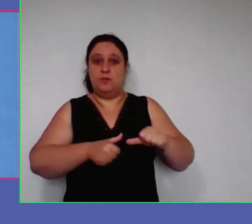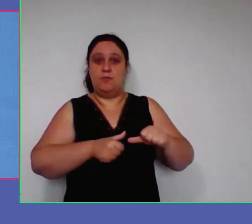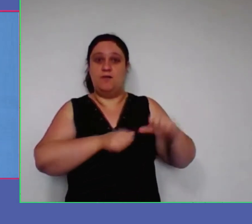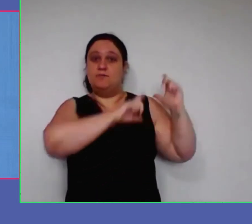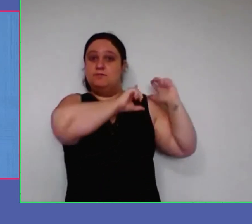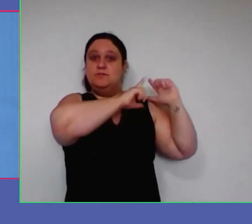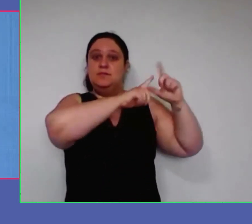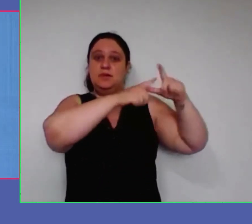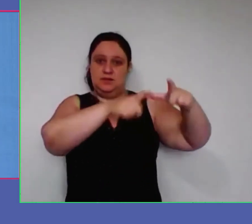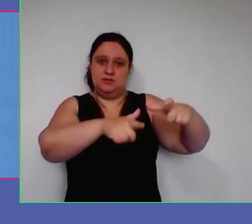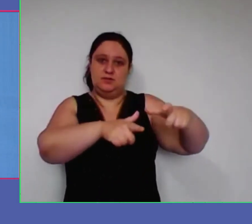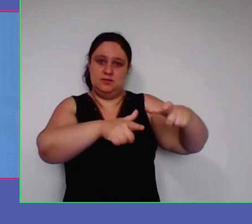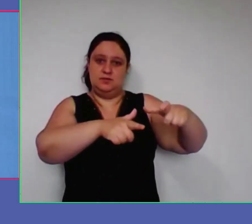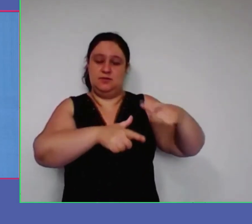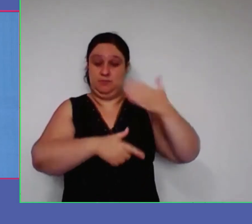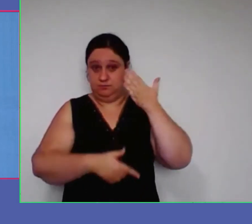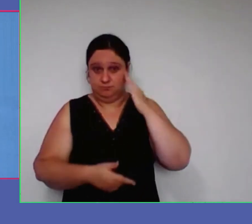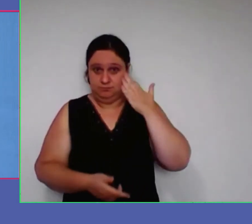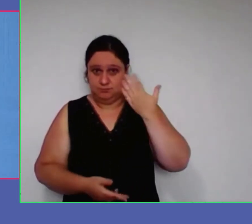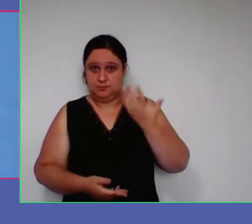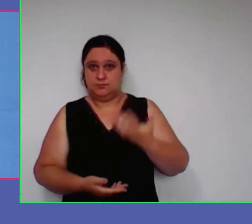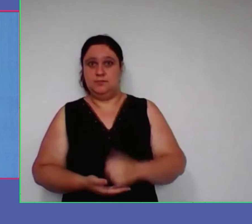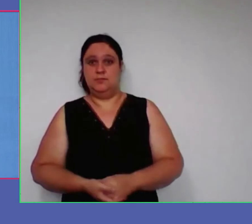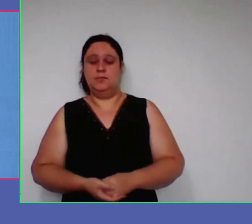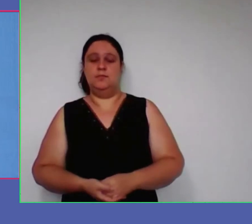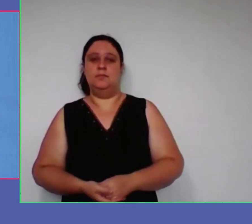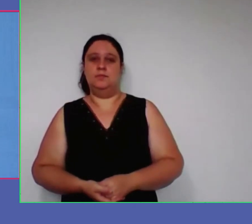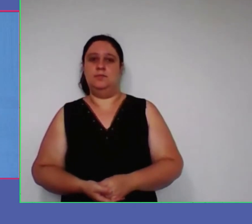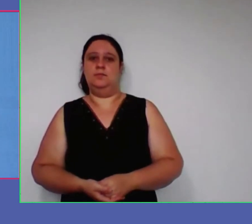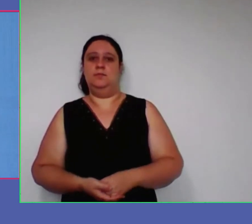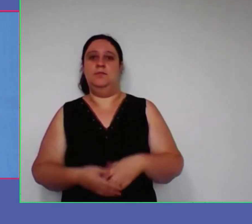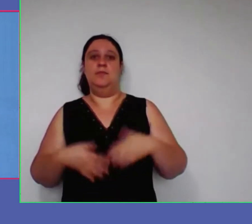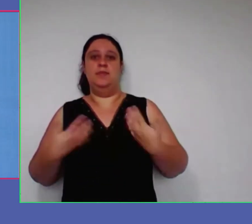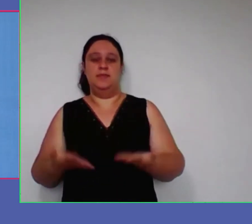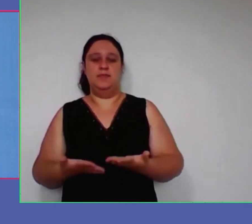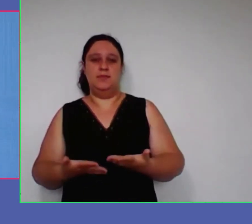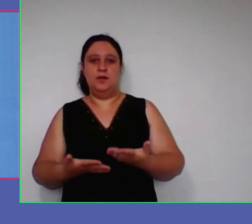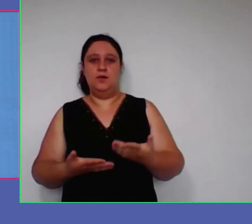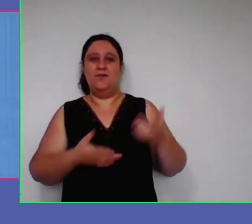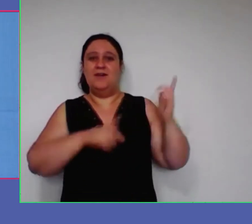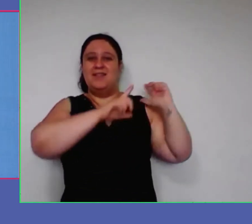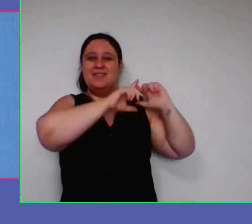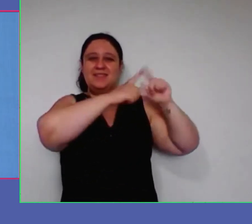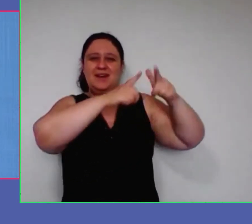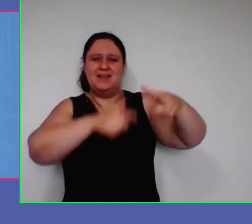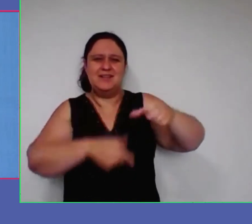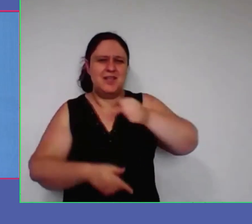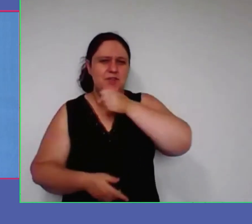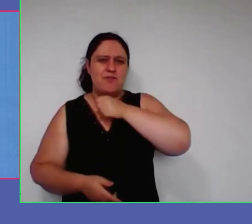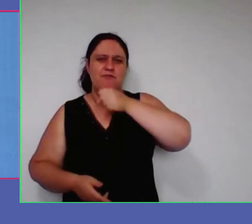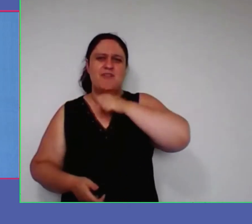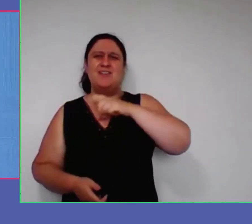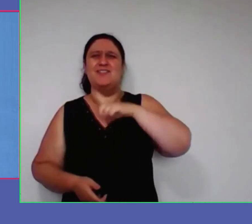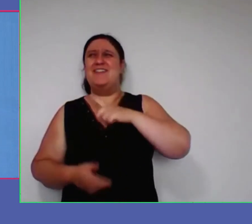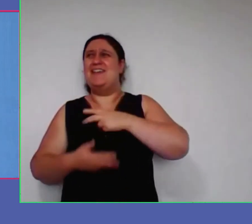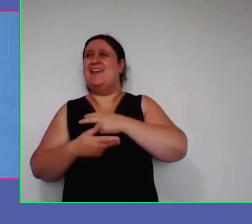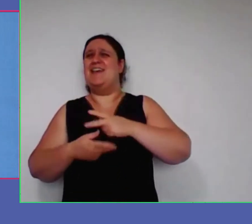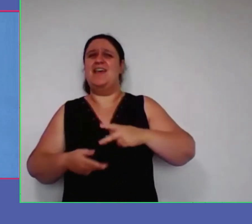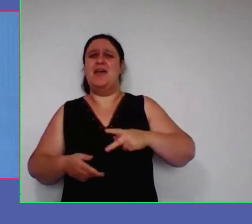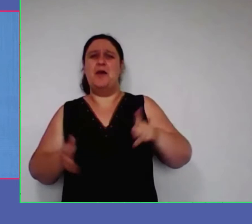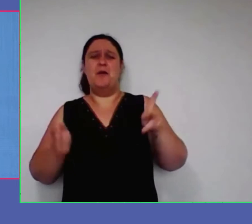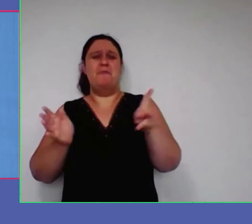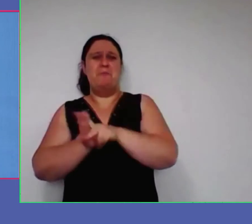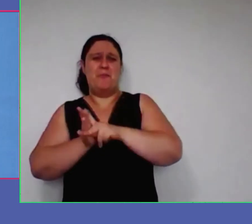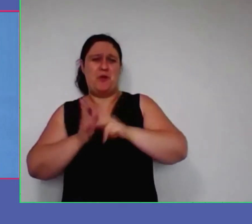Seus irmãos entenderam. Então, nessa tradição dos anciãos, tem muita coisa dos homens, muitos ensinamentos